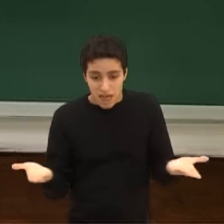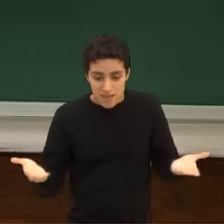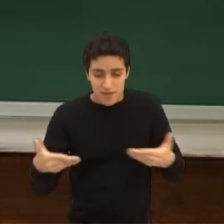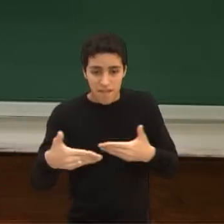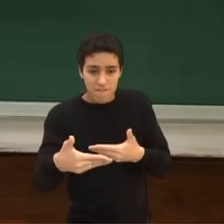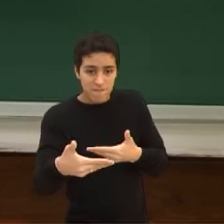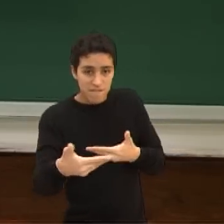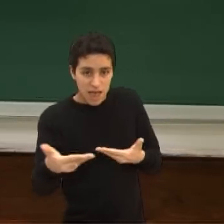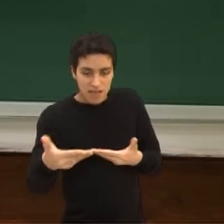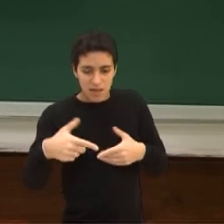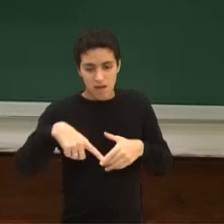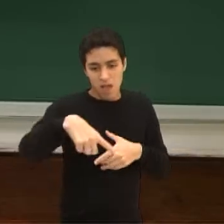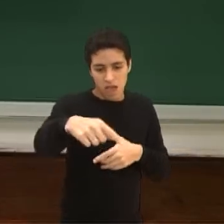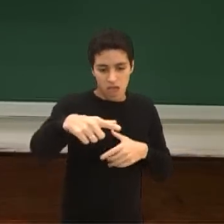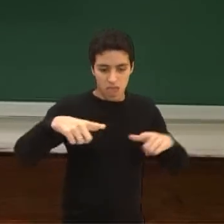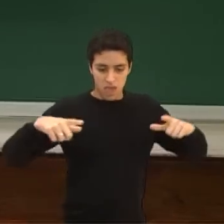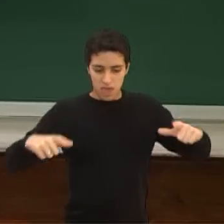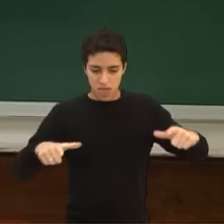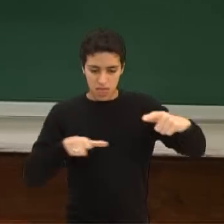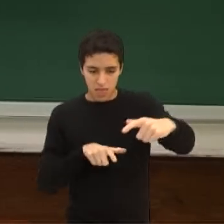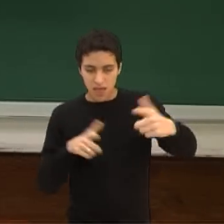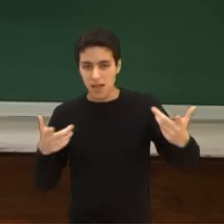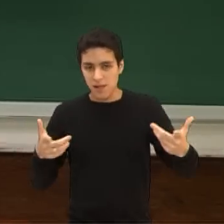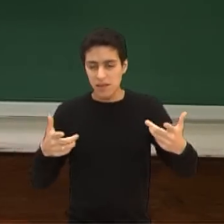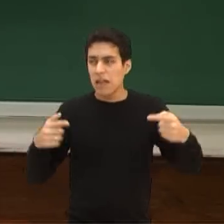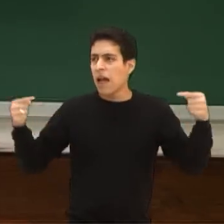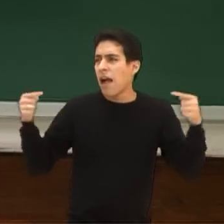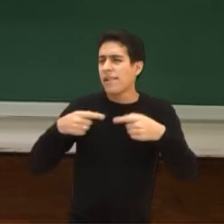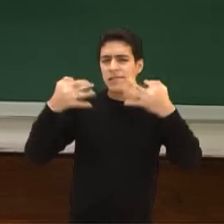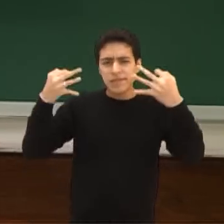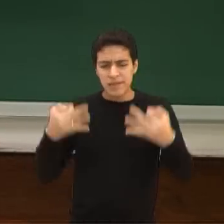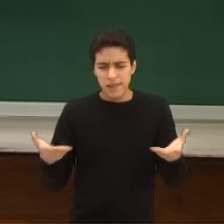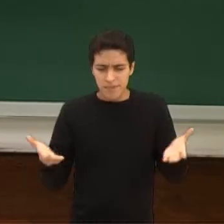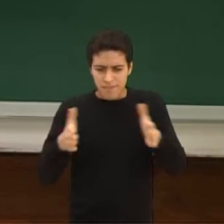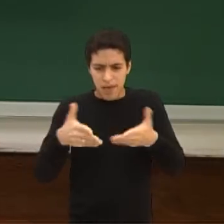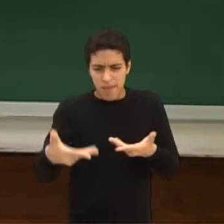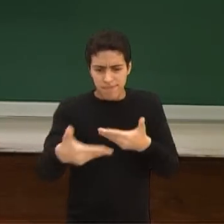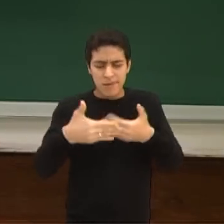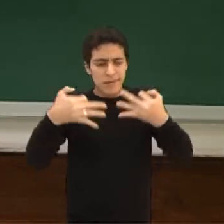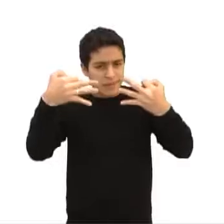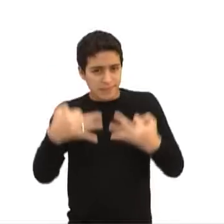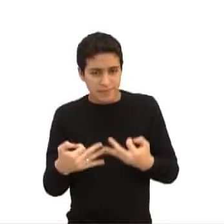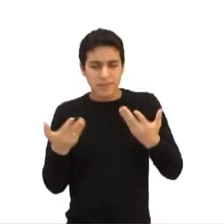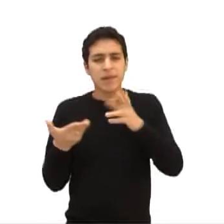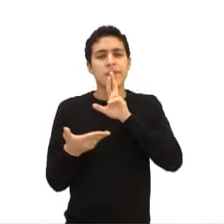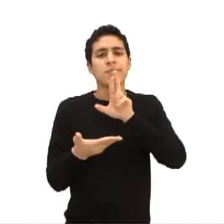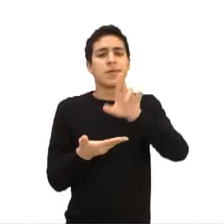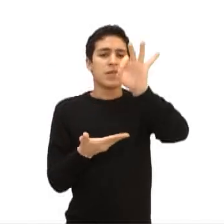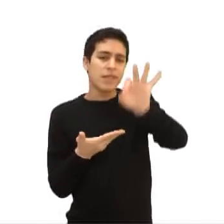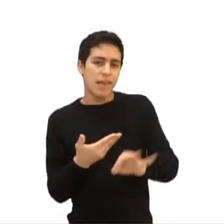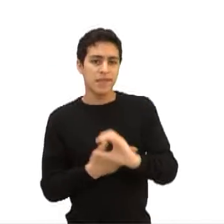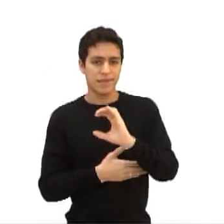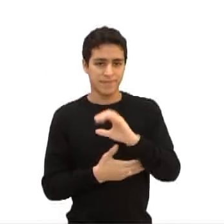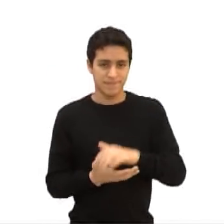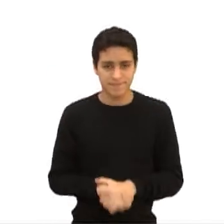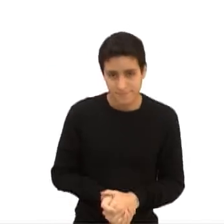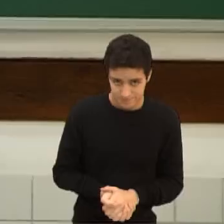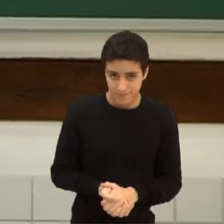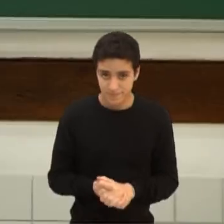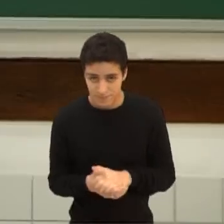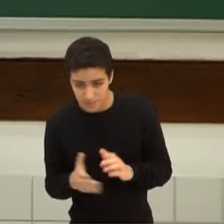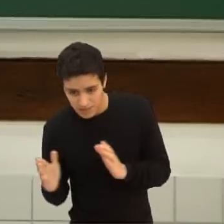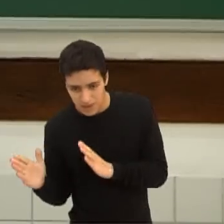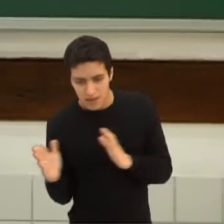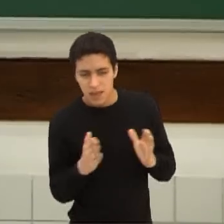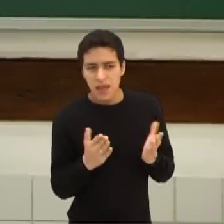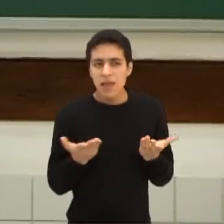laterais. Oba! É a nossa planificação. Então, resposta correta, letra C. Essa